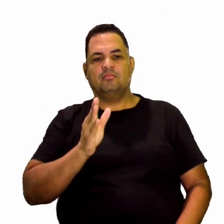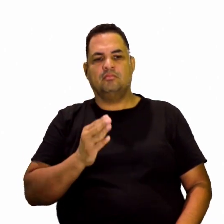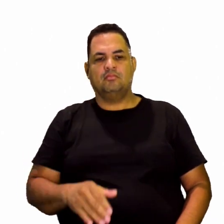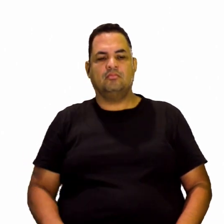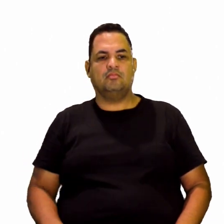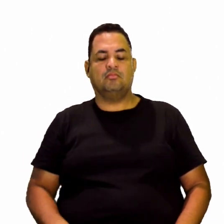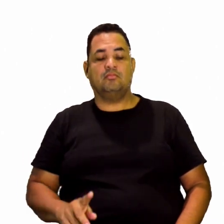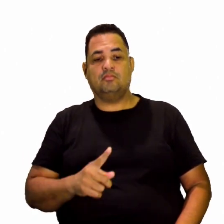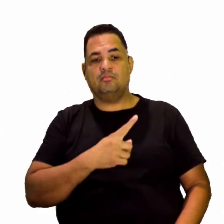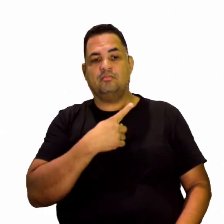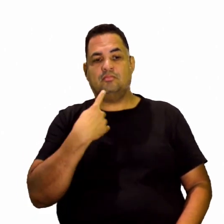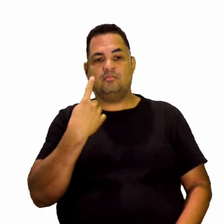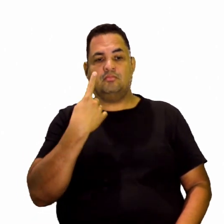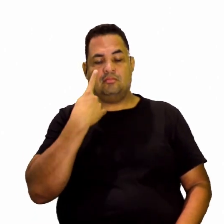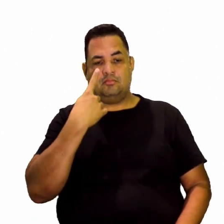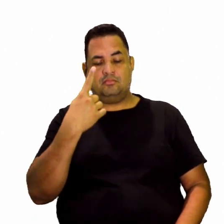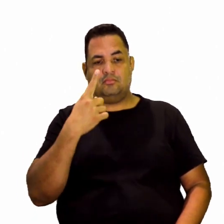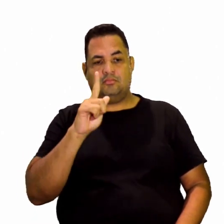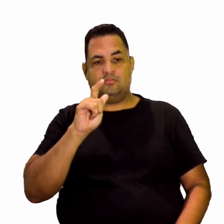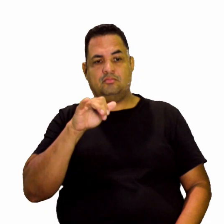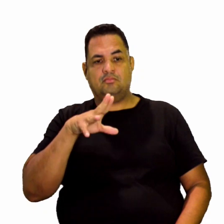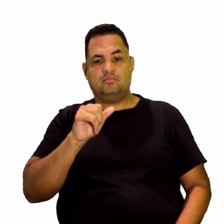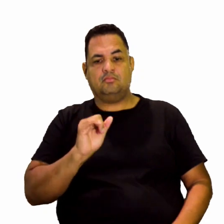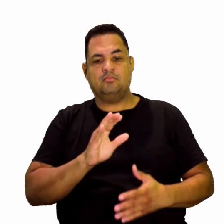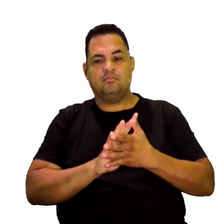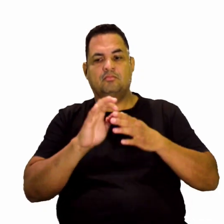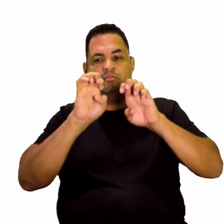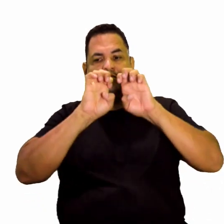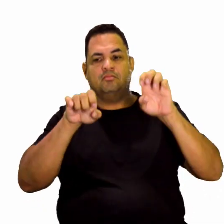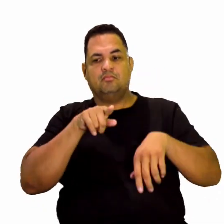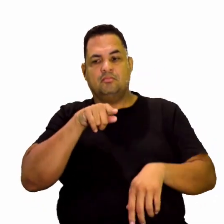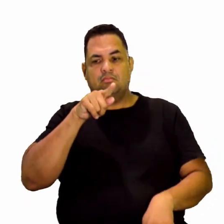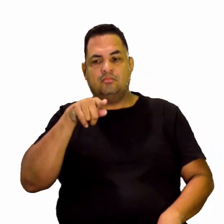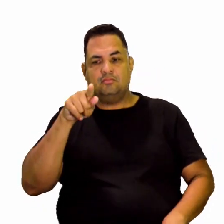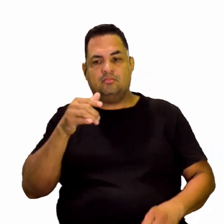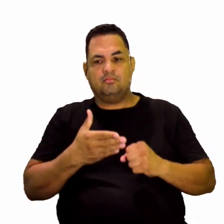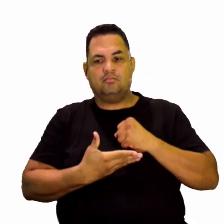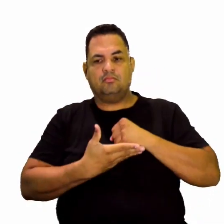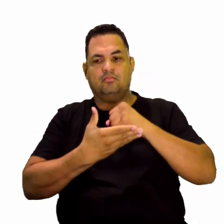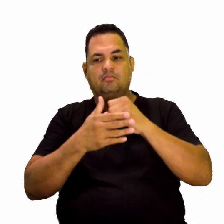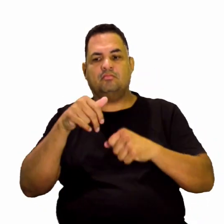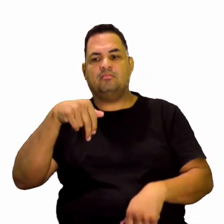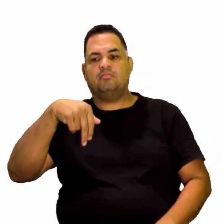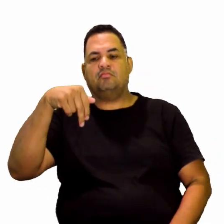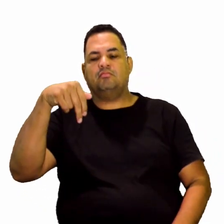que o genoma é aquela estrutura onde você vai ter as sequências das bases